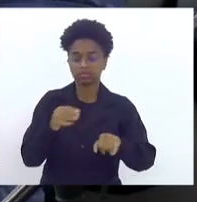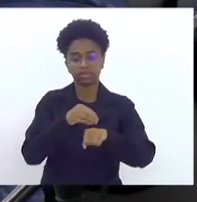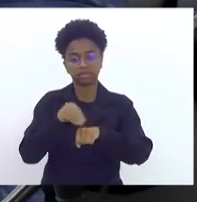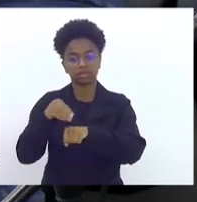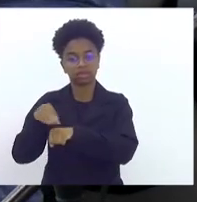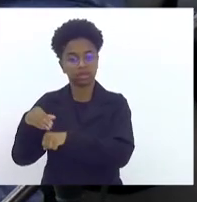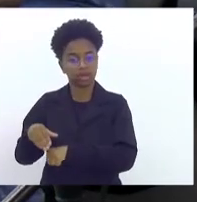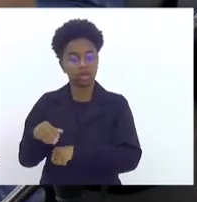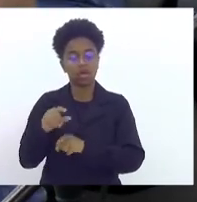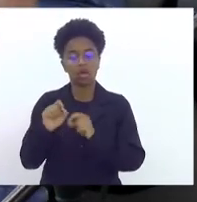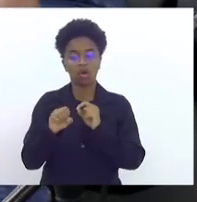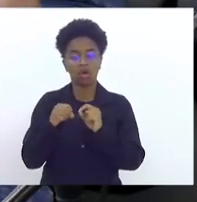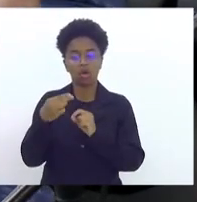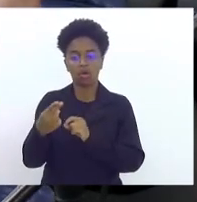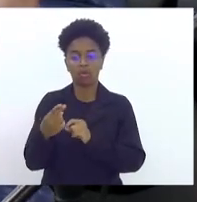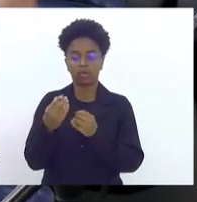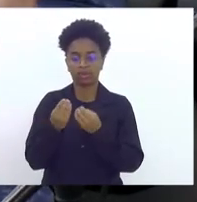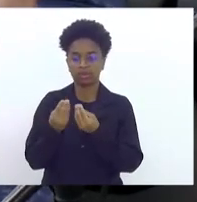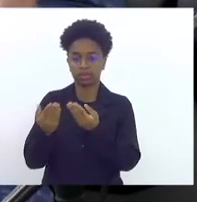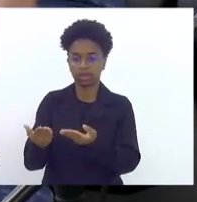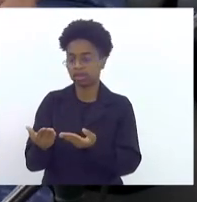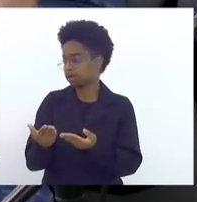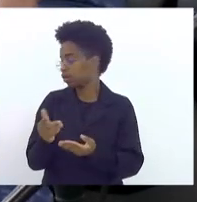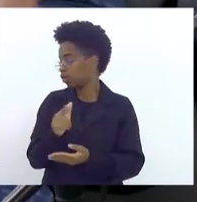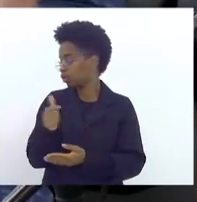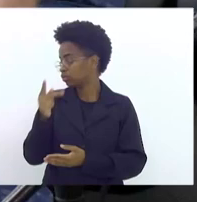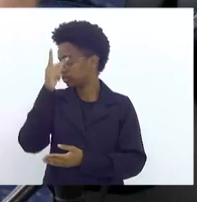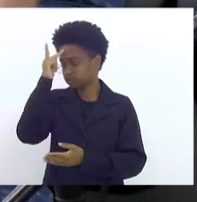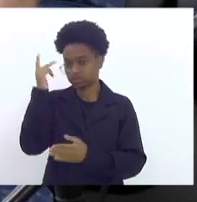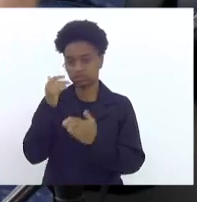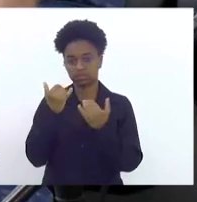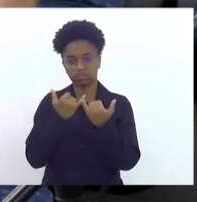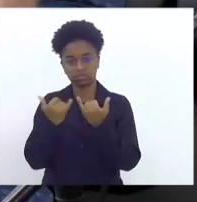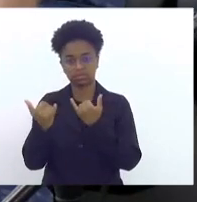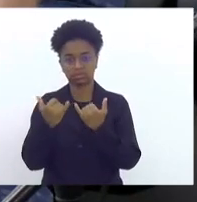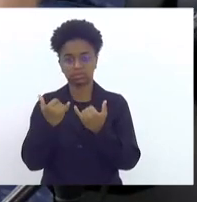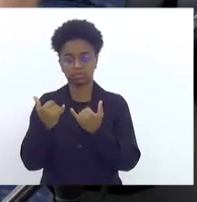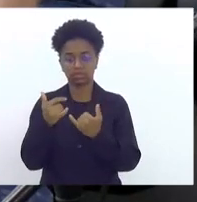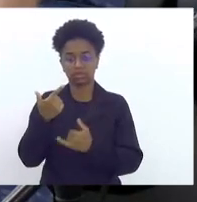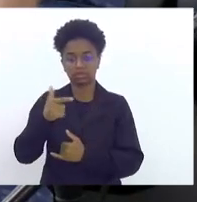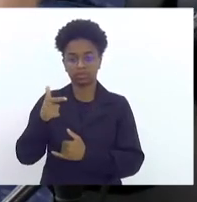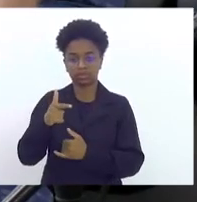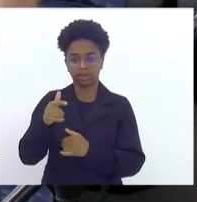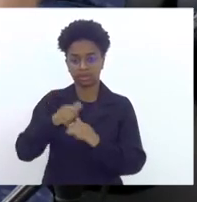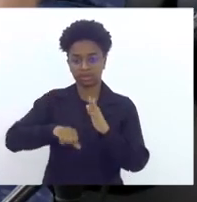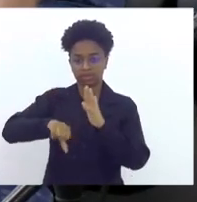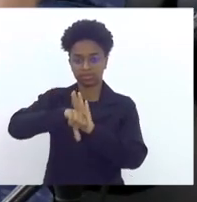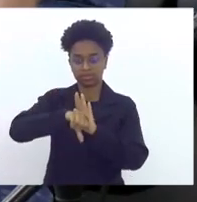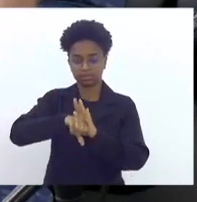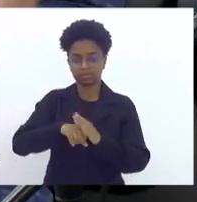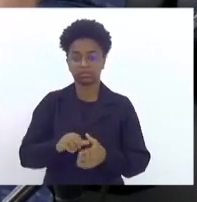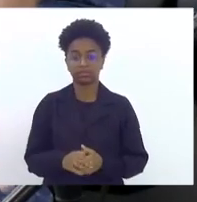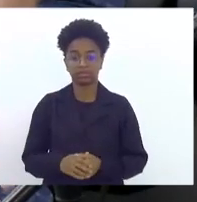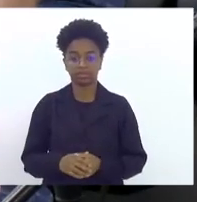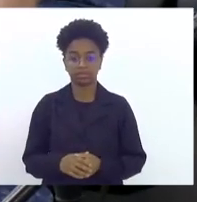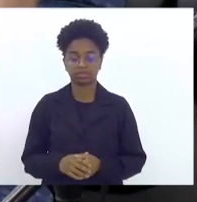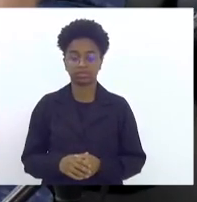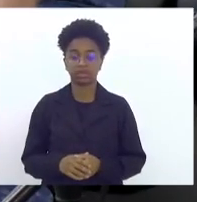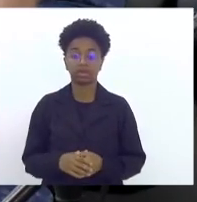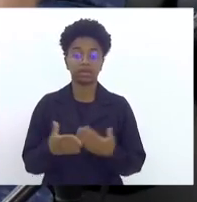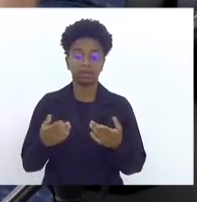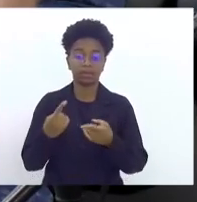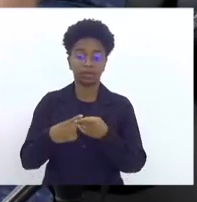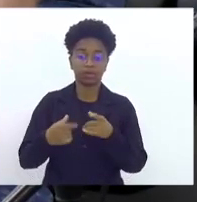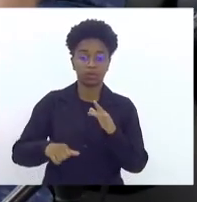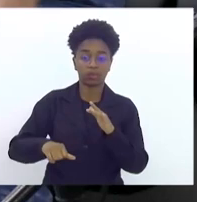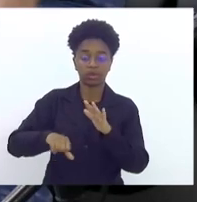encaminha por terceiro o terceiro divulga crime não existe é um crime e cibernético não